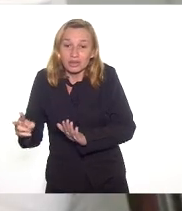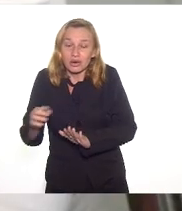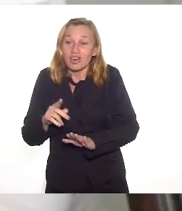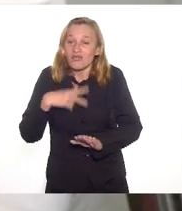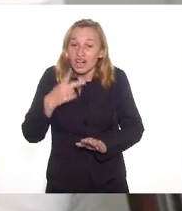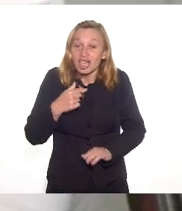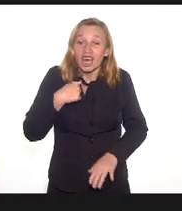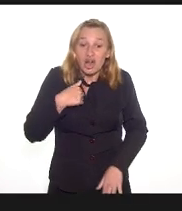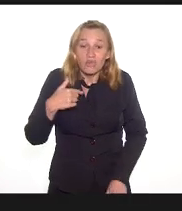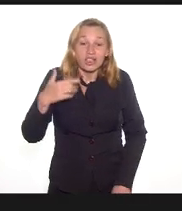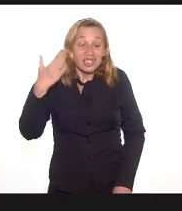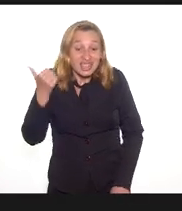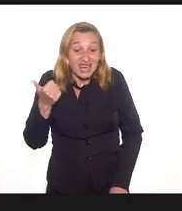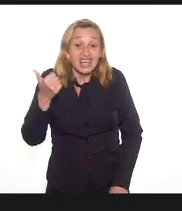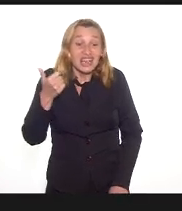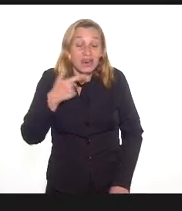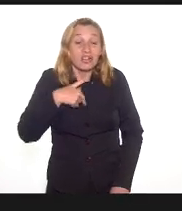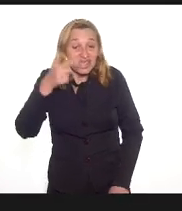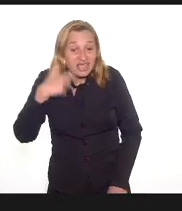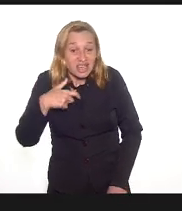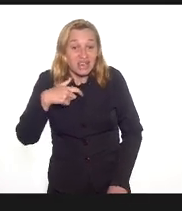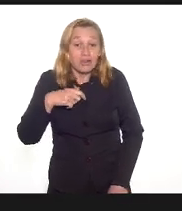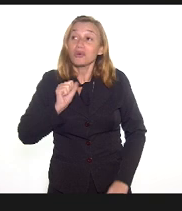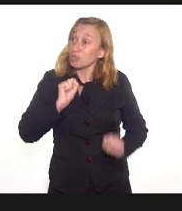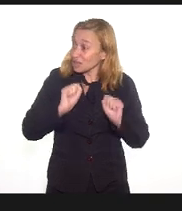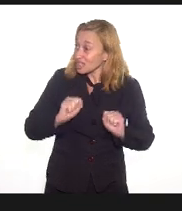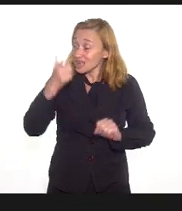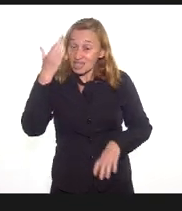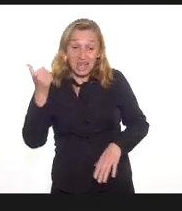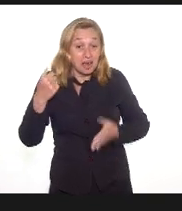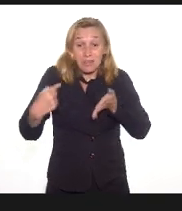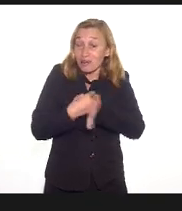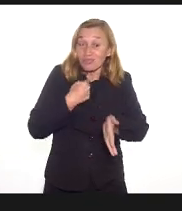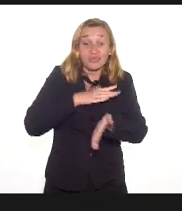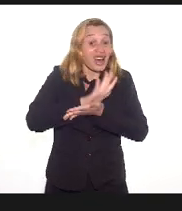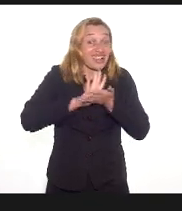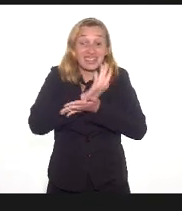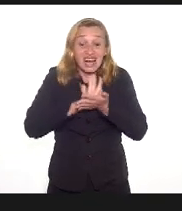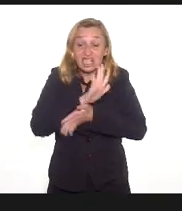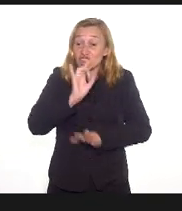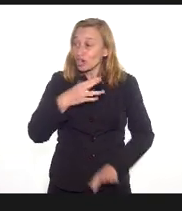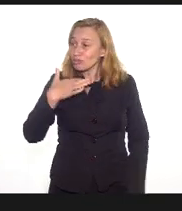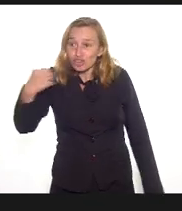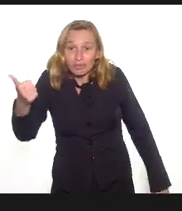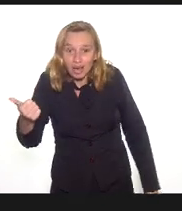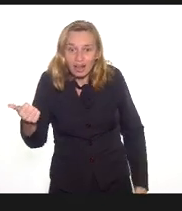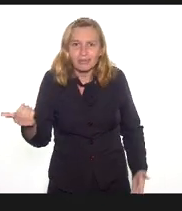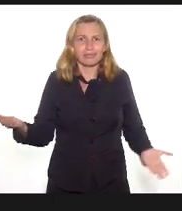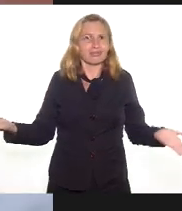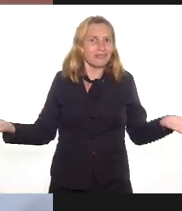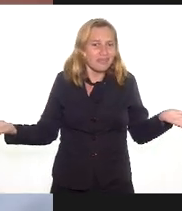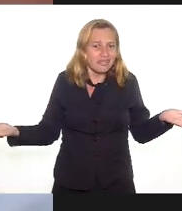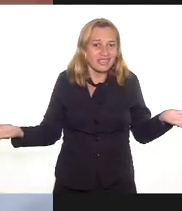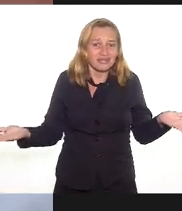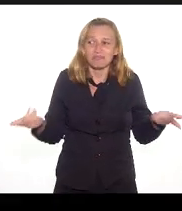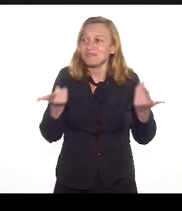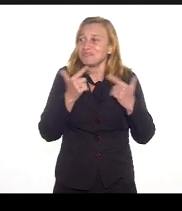ser, o que eu nem sabia que eu ia ser, ou que poderia ser, e nem me perguntar se eu queria ser. Aí,